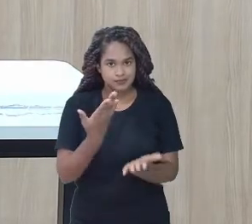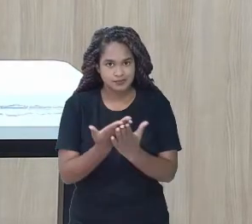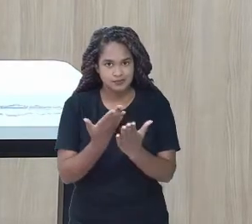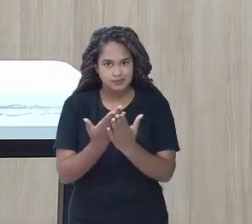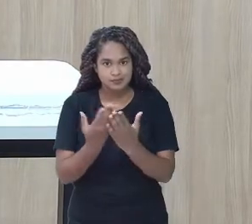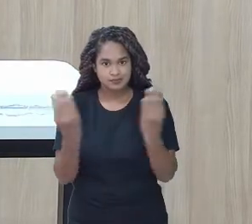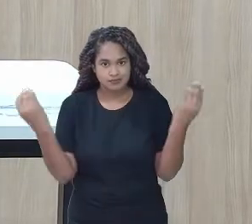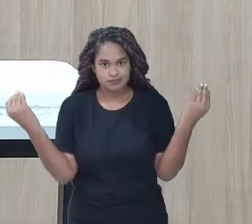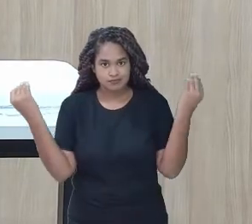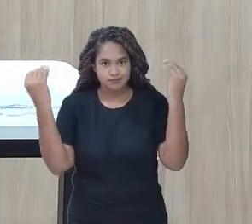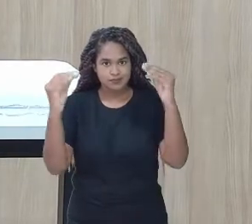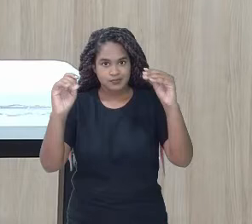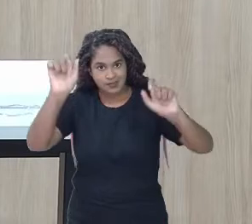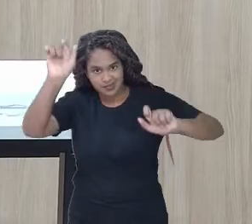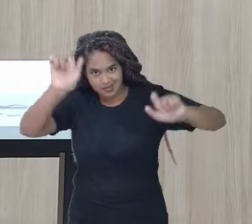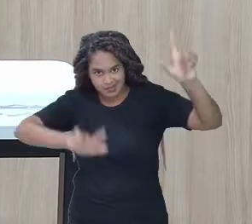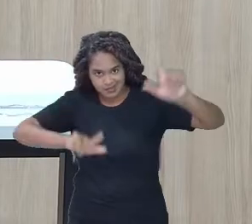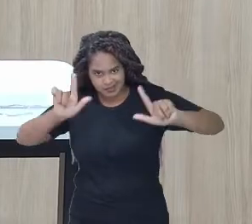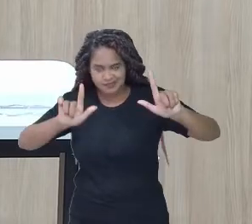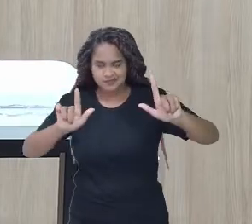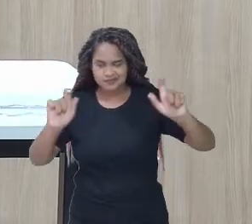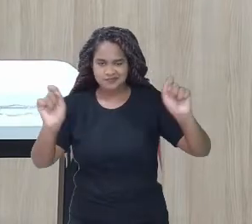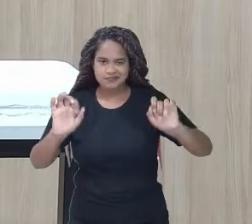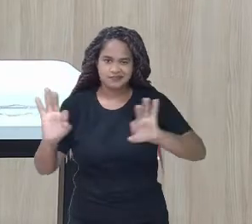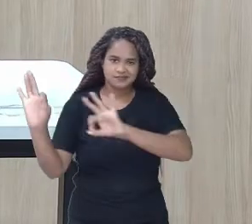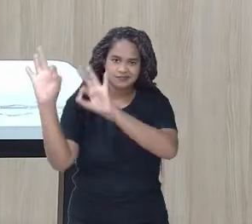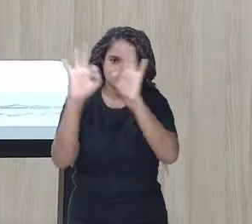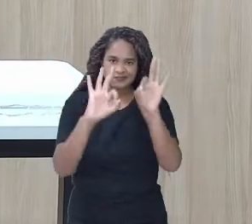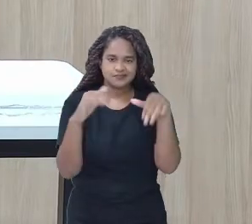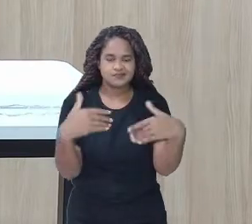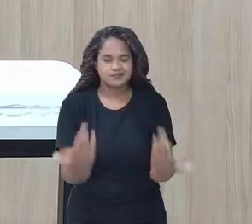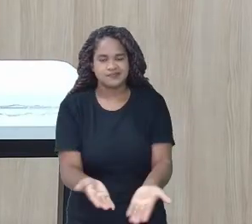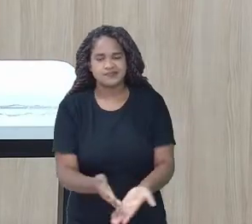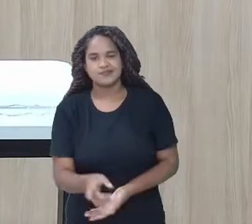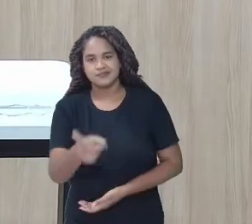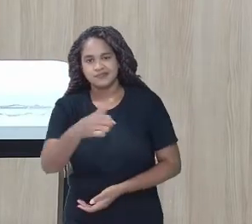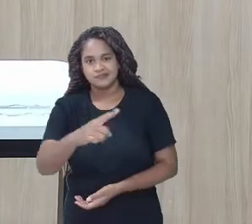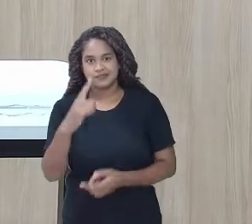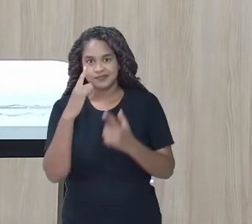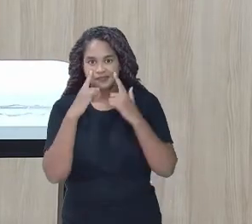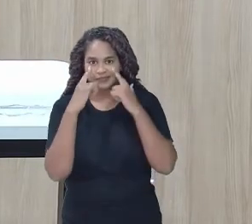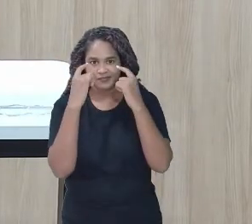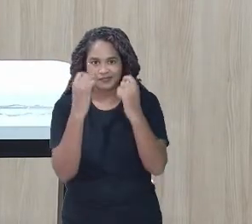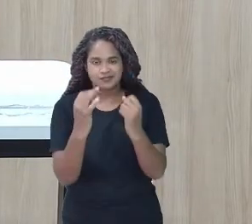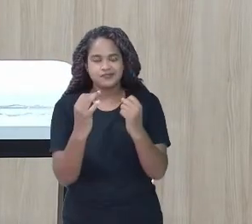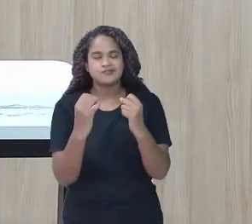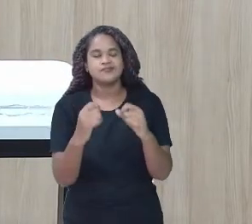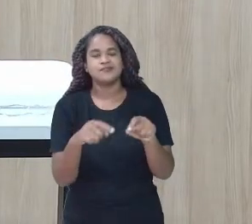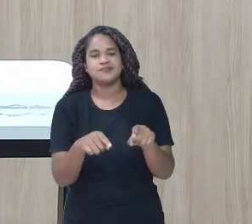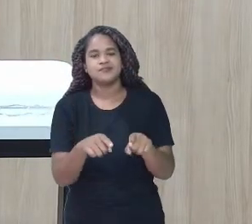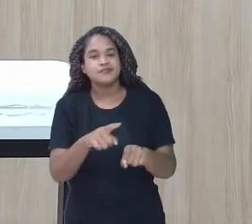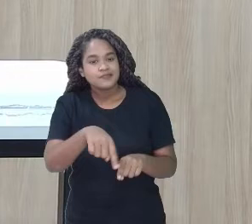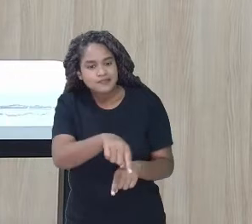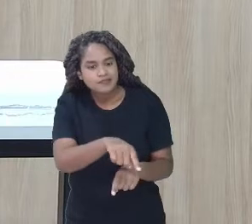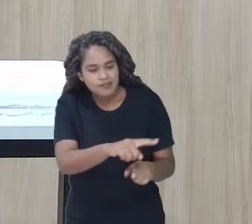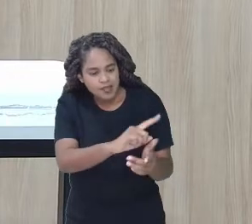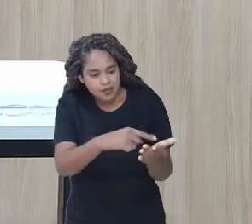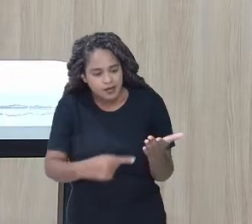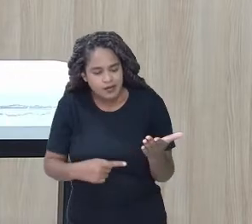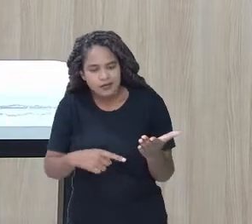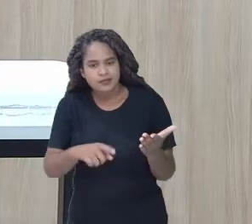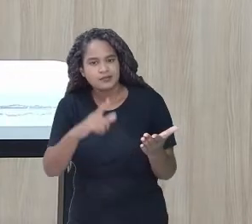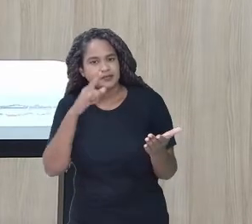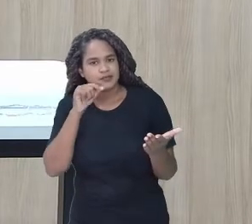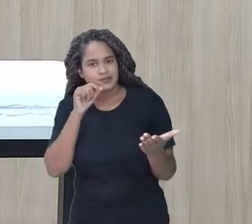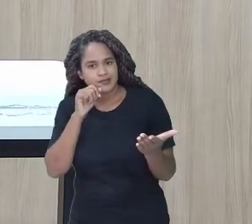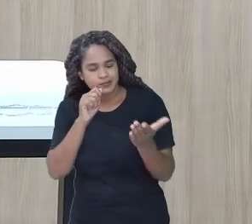também, então fiquem atentos, peguem papel, lápis, anotem as dúvidas e elas ficam disponíveis também no